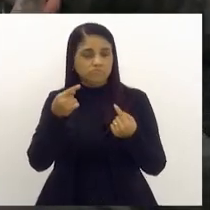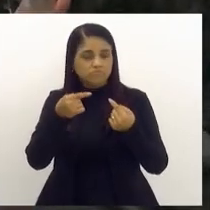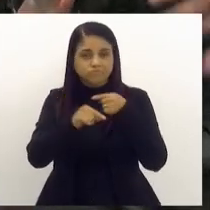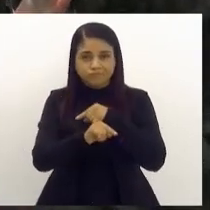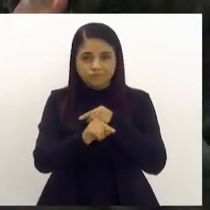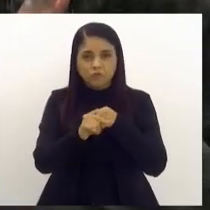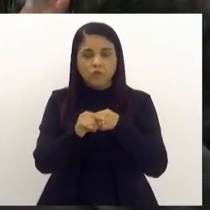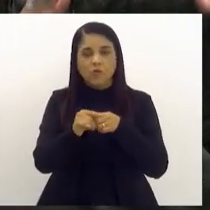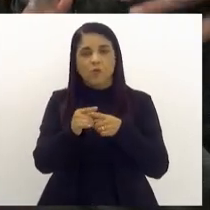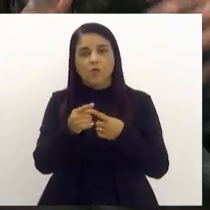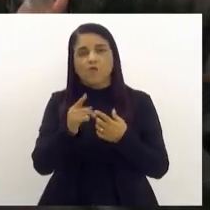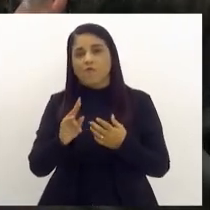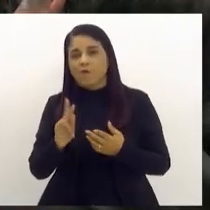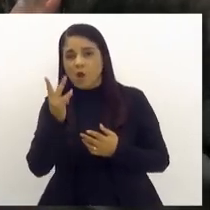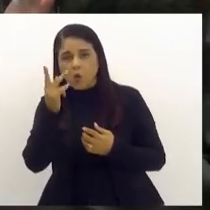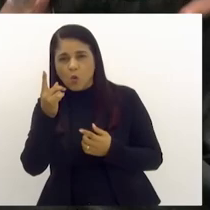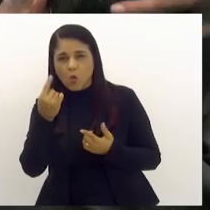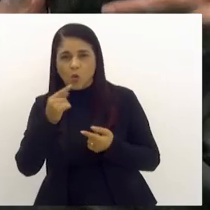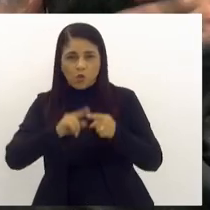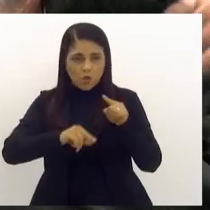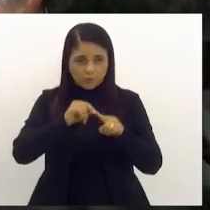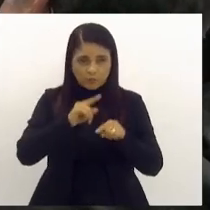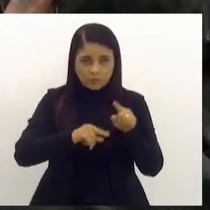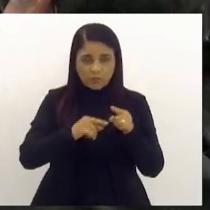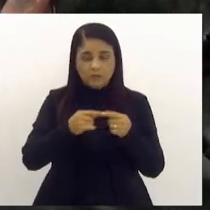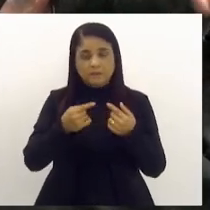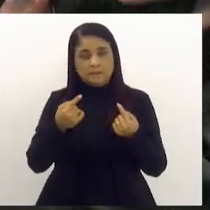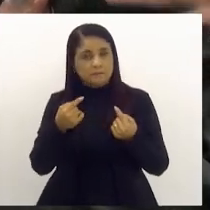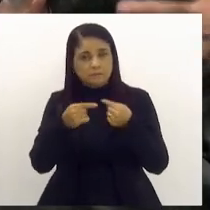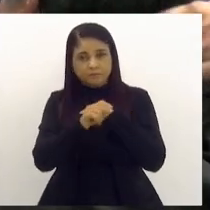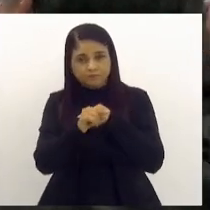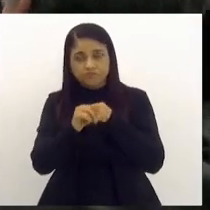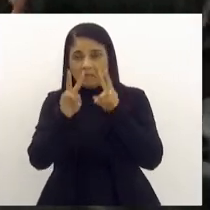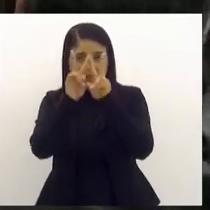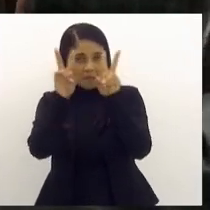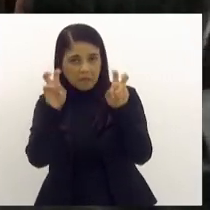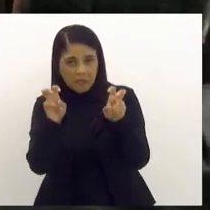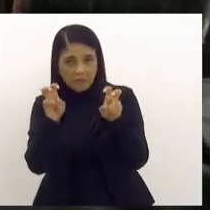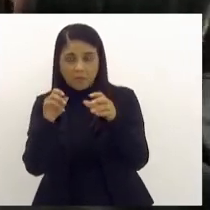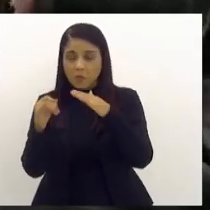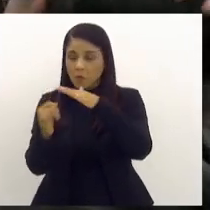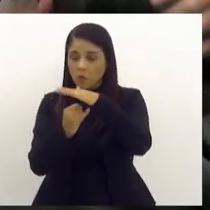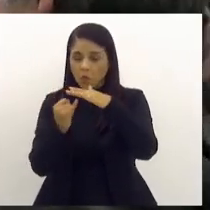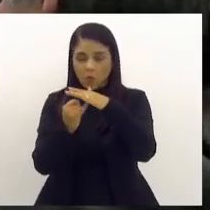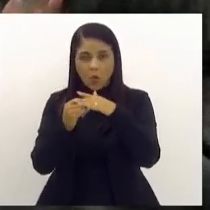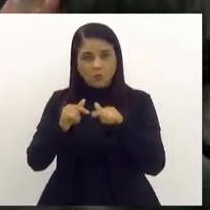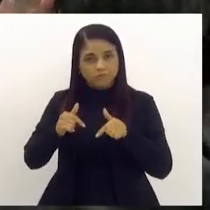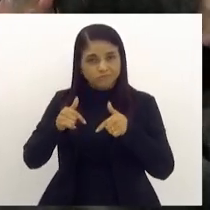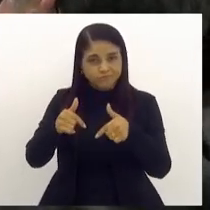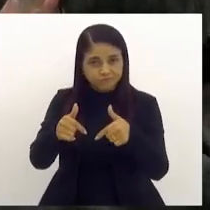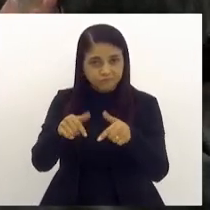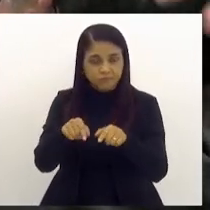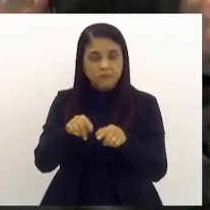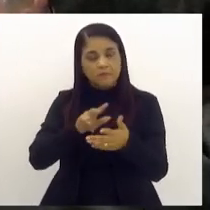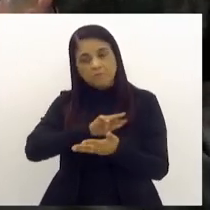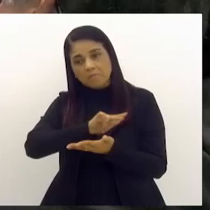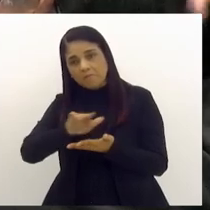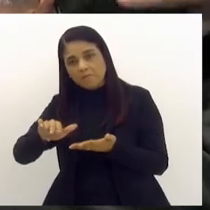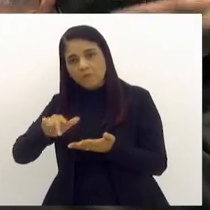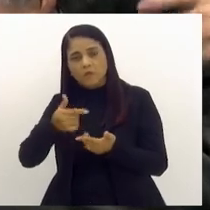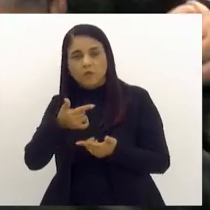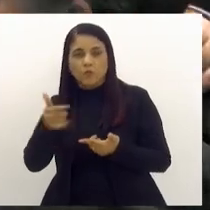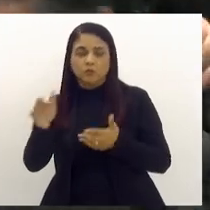entre objeto e valor, inadequação temática com o órgão executor e demais